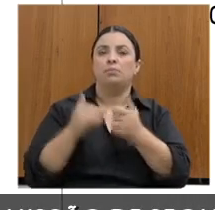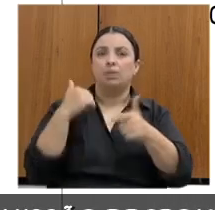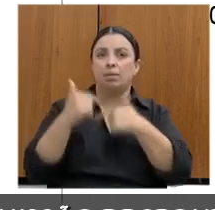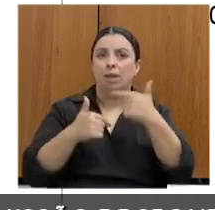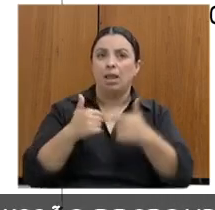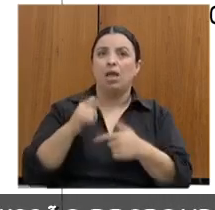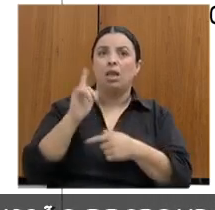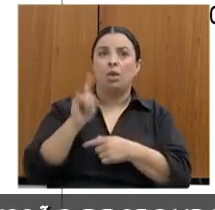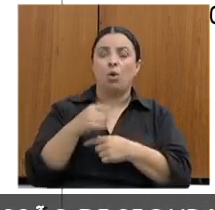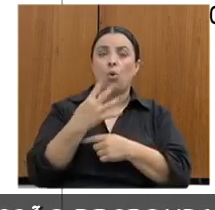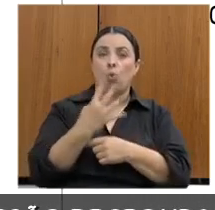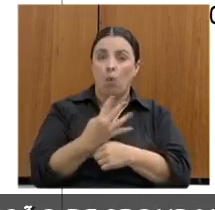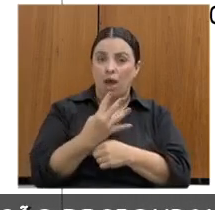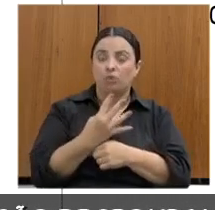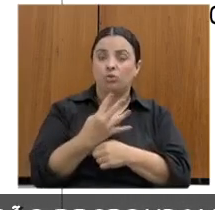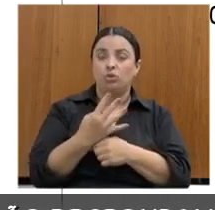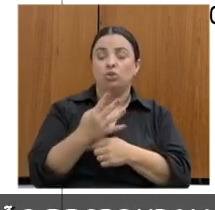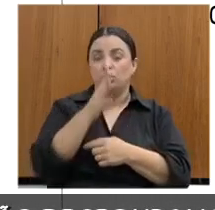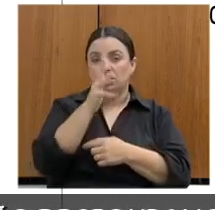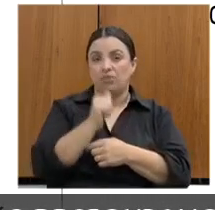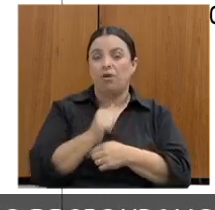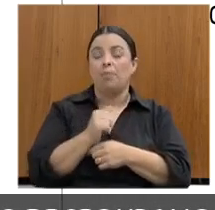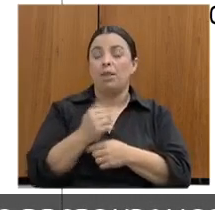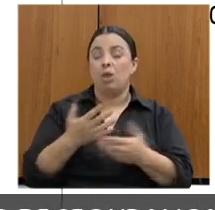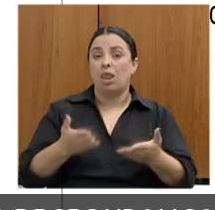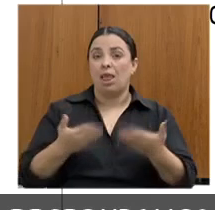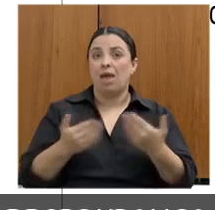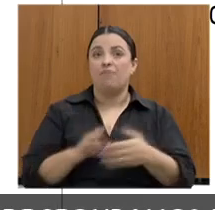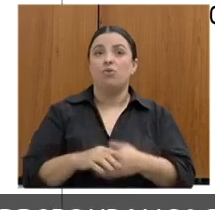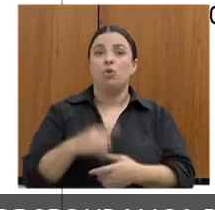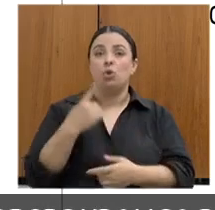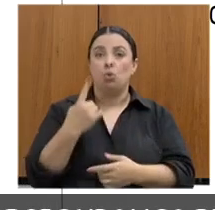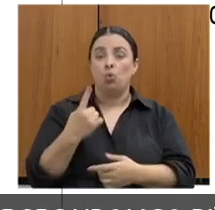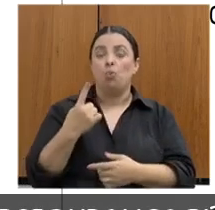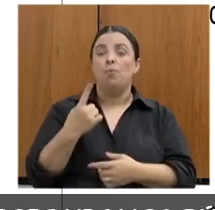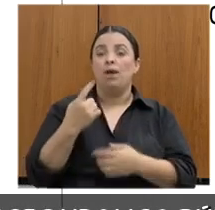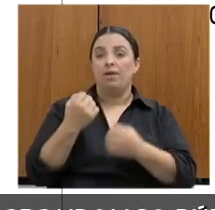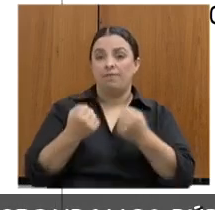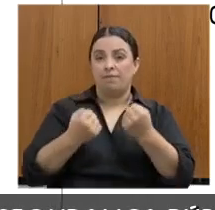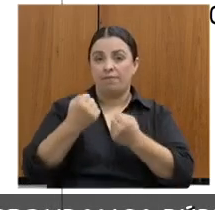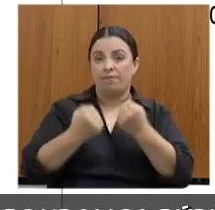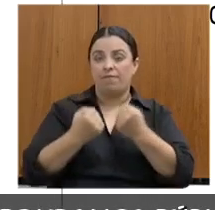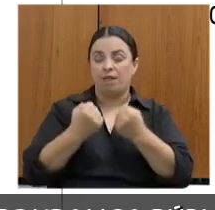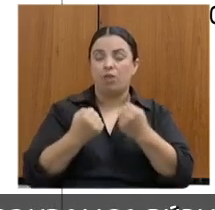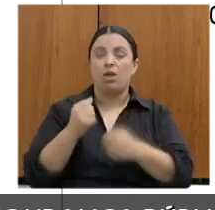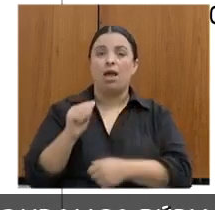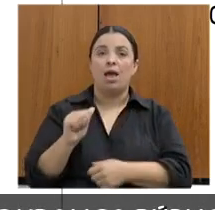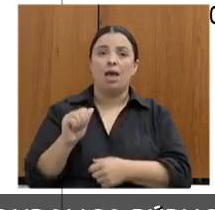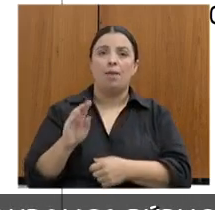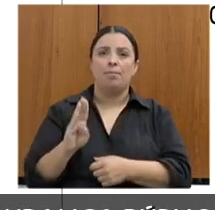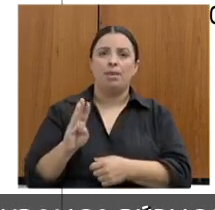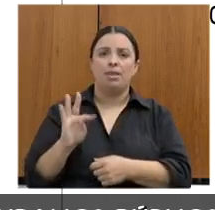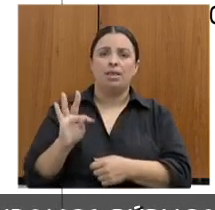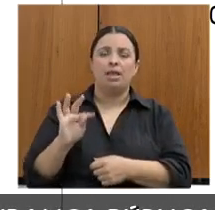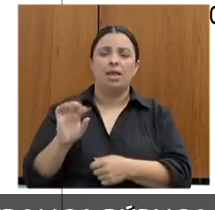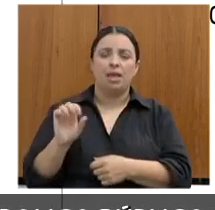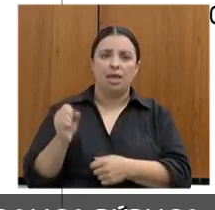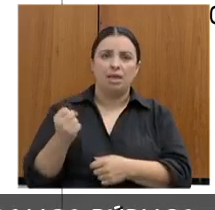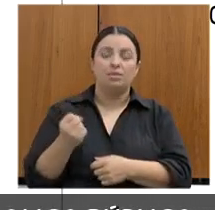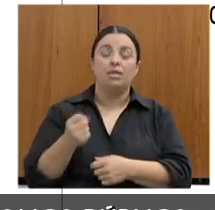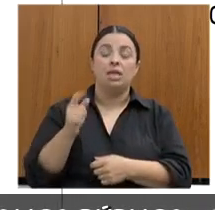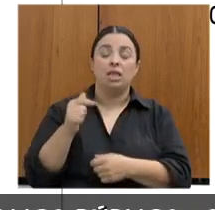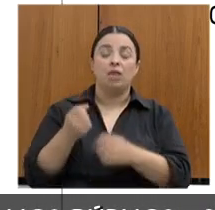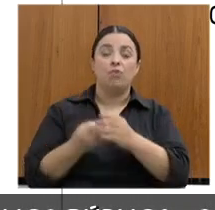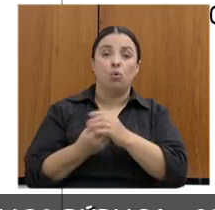leve e uma a BTS de termo de descentralização de crédito orçamentário com origem no